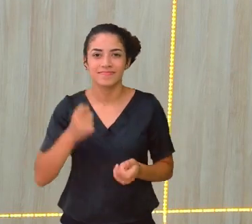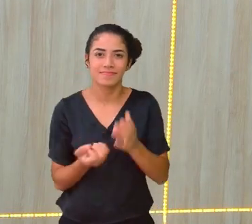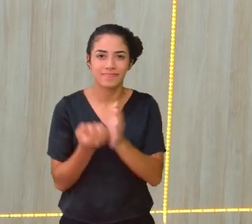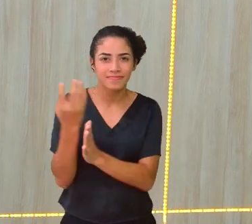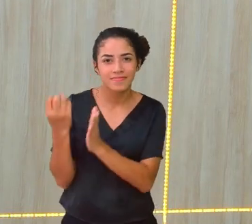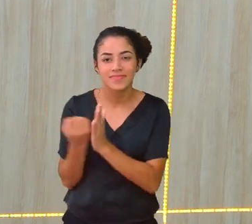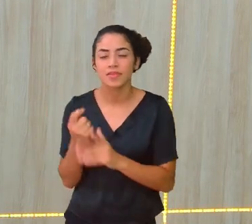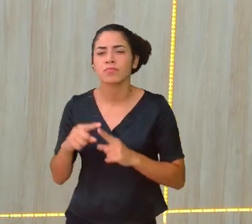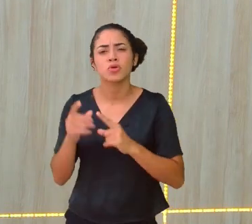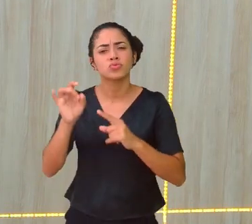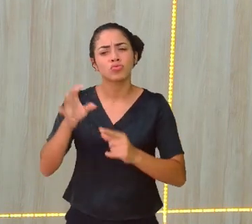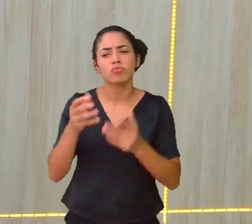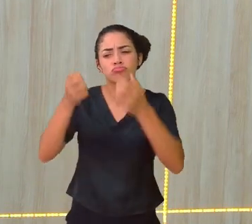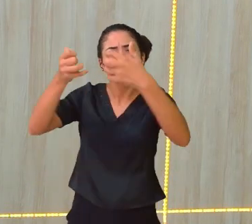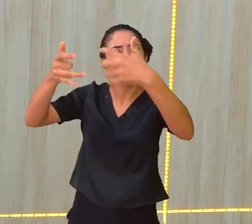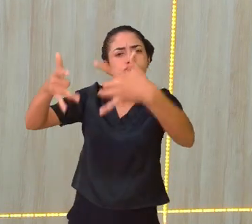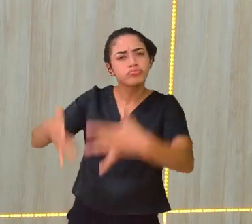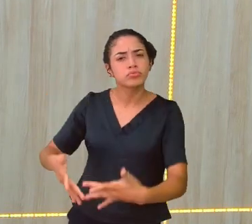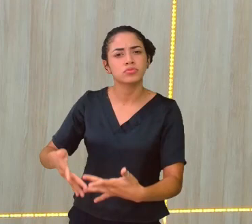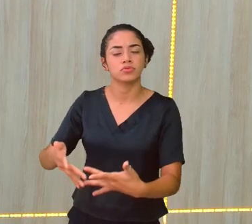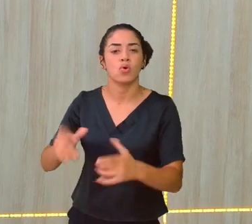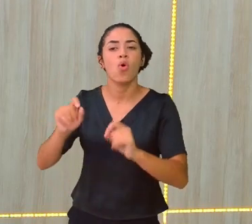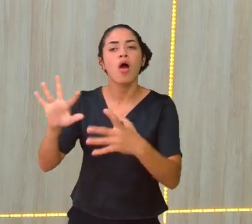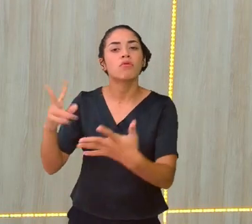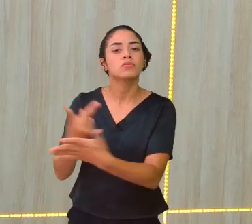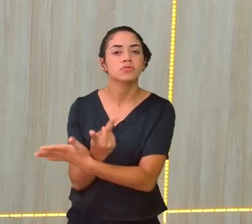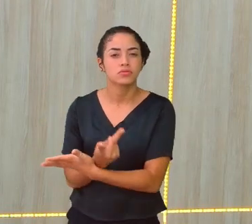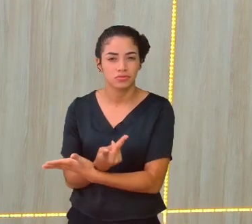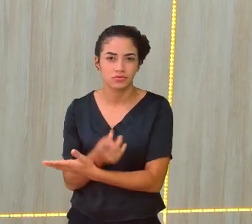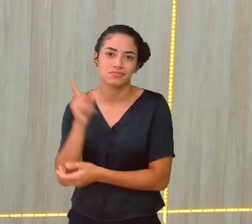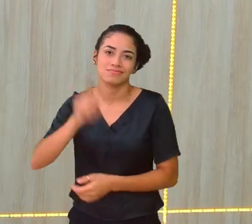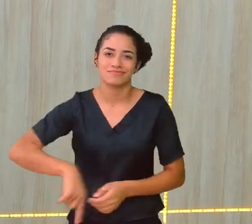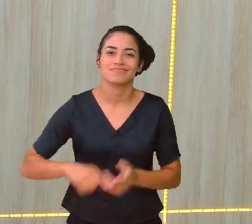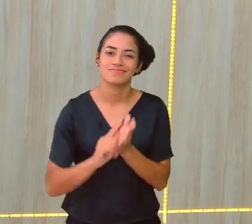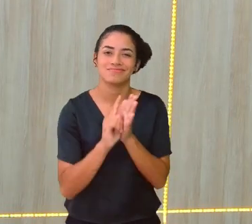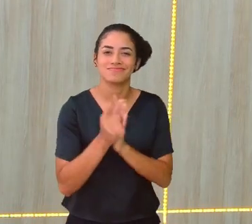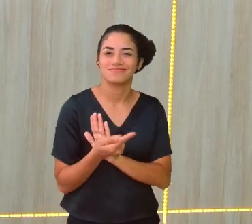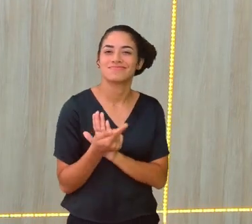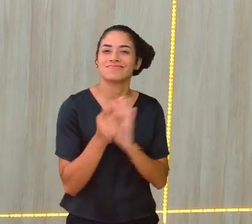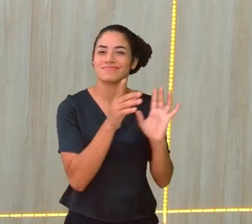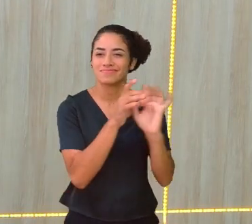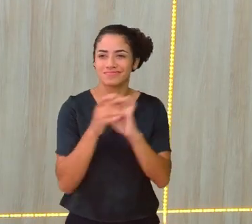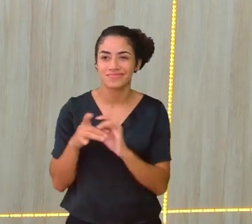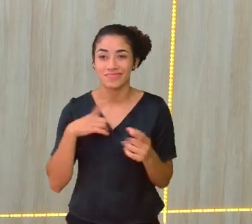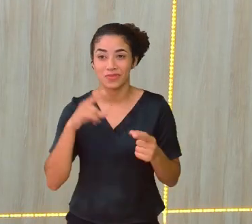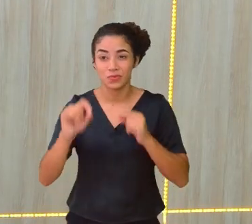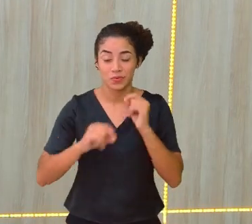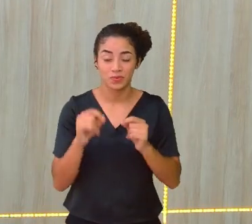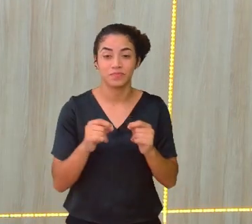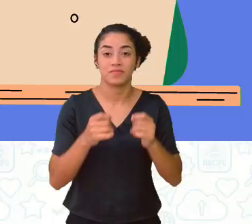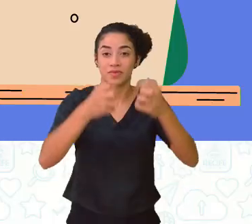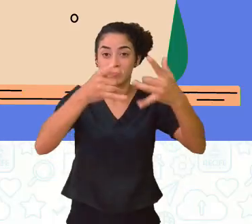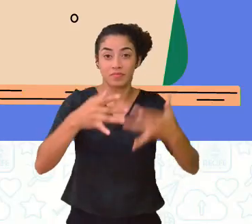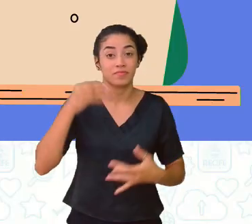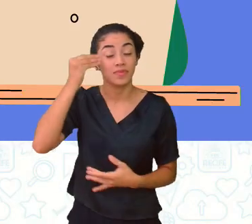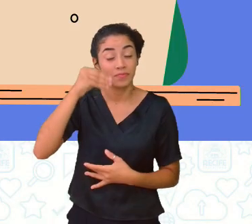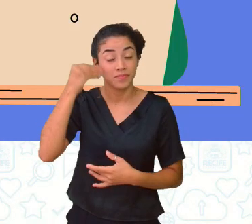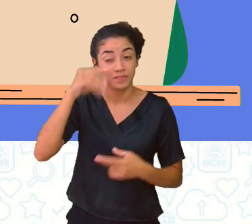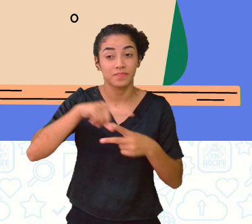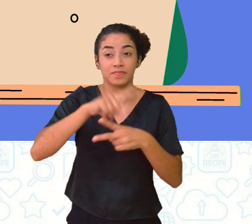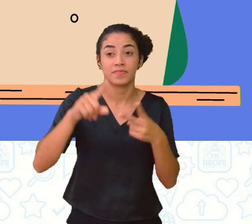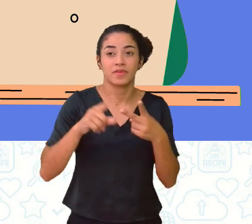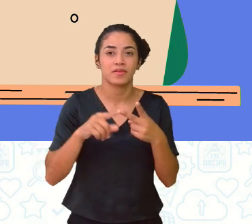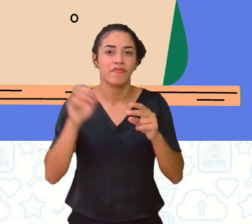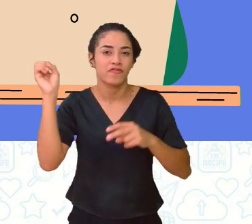somente contando, relatando. E aí, os gêneros, né, associados, a gente tem relato de experiência,